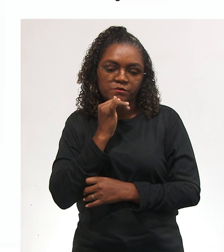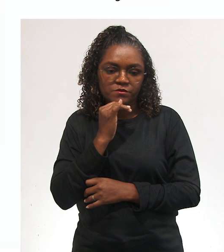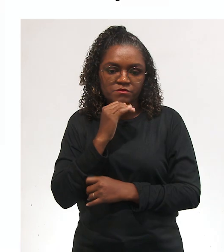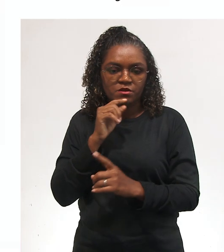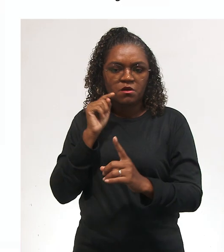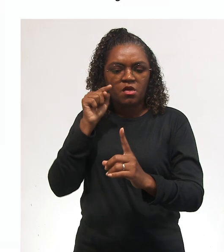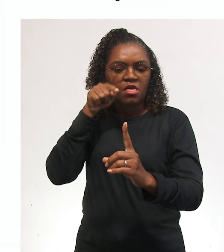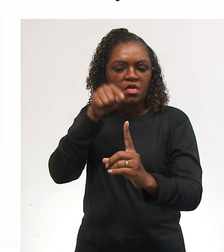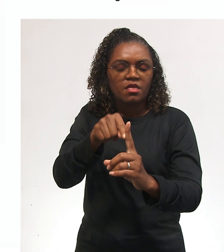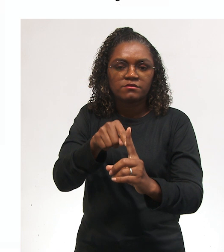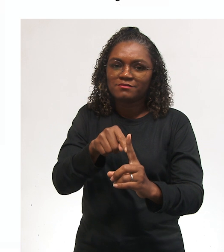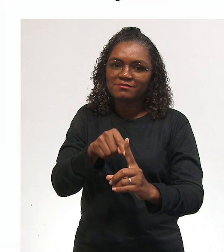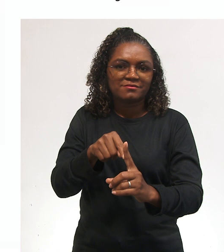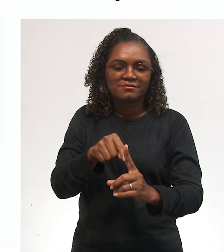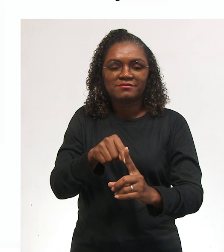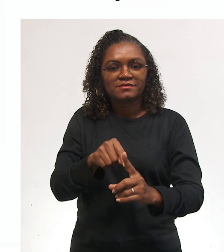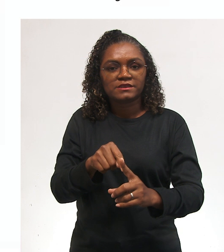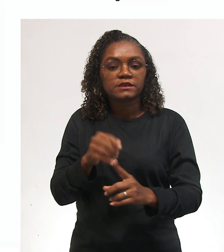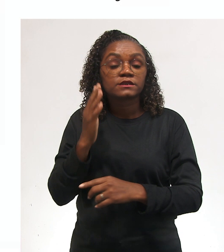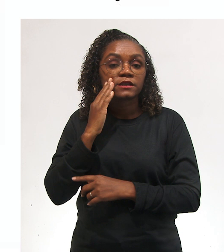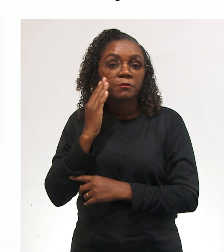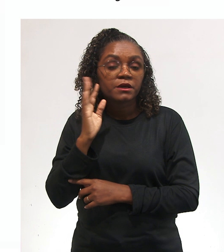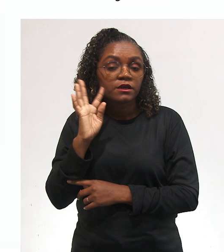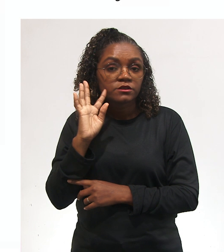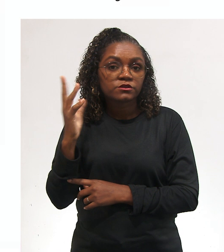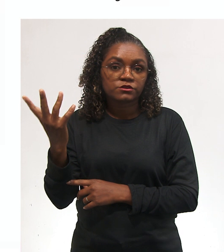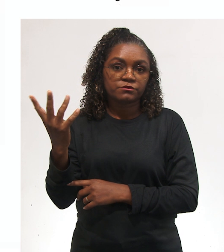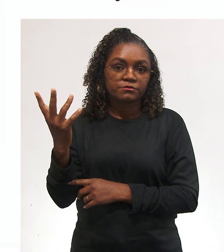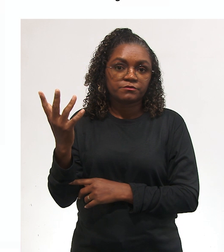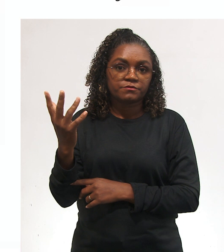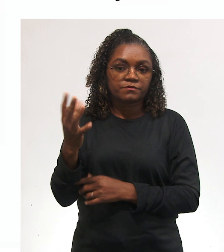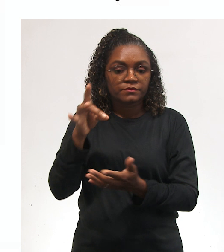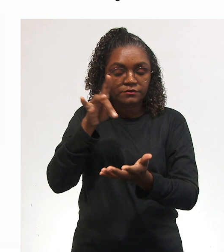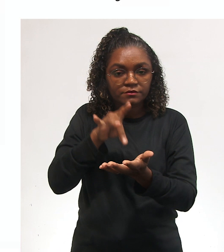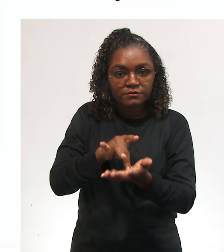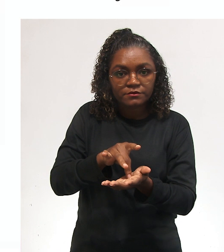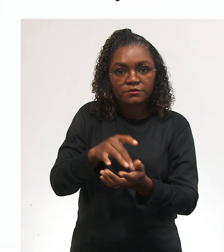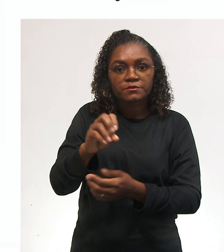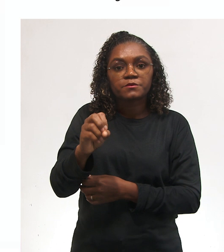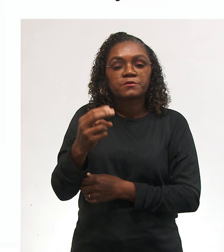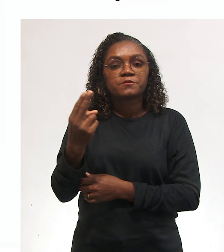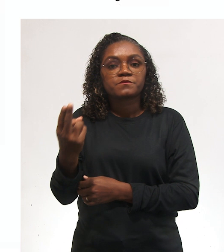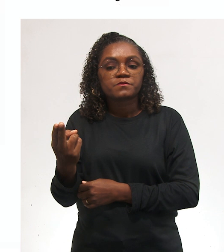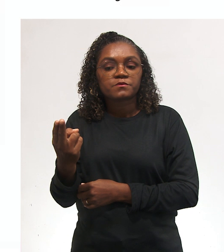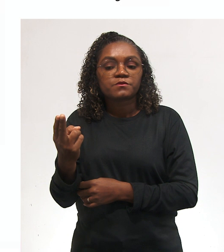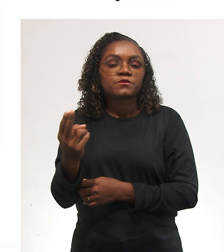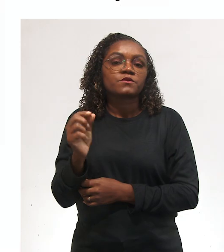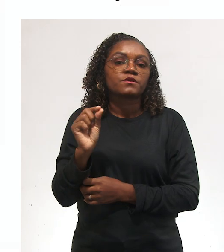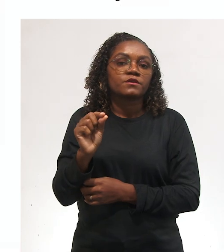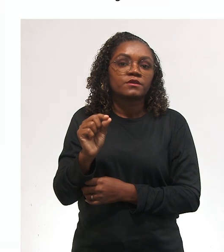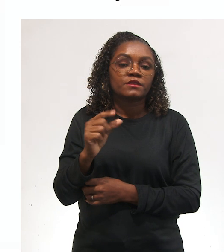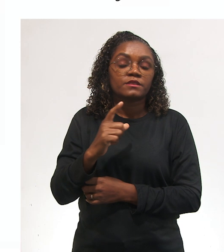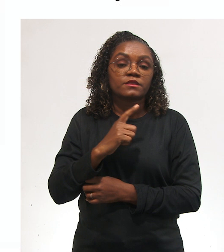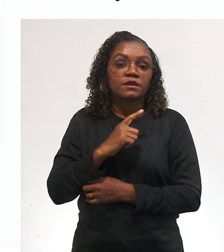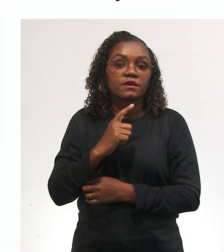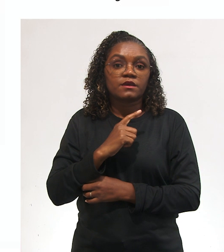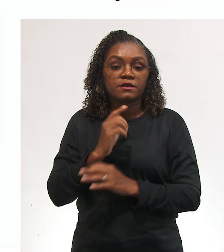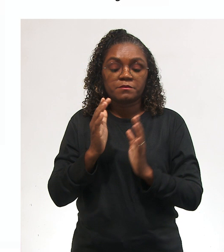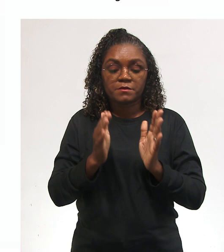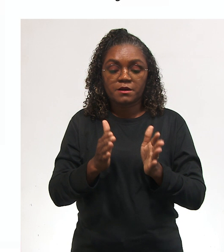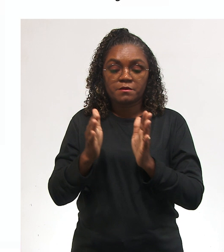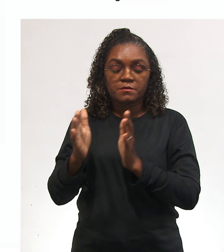achar culpados, é buscar soluções, soluções que sejam originais e possuem duas